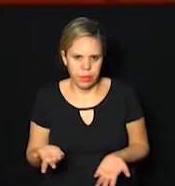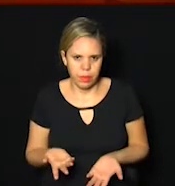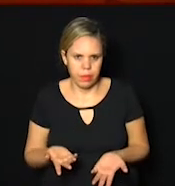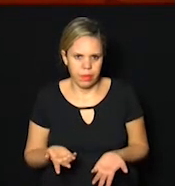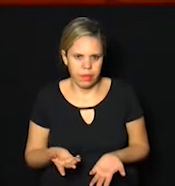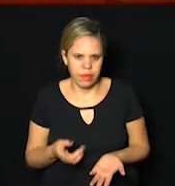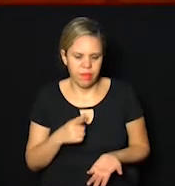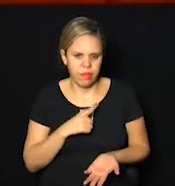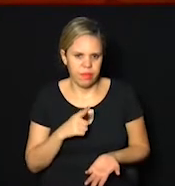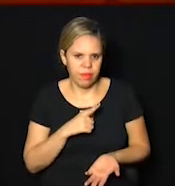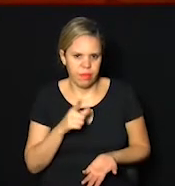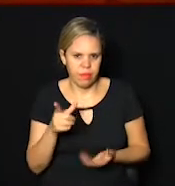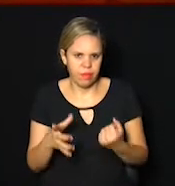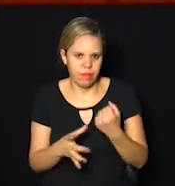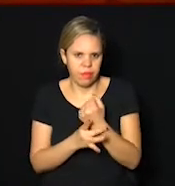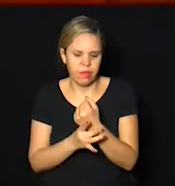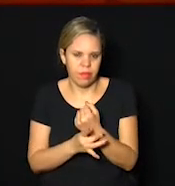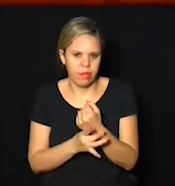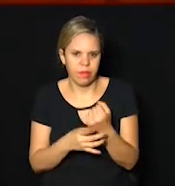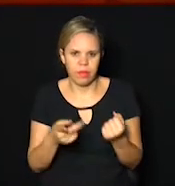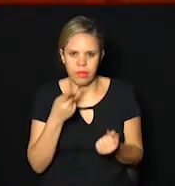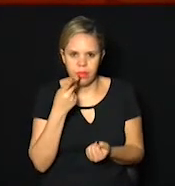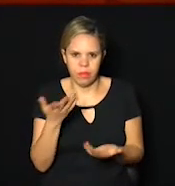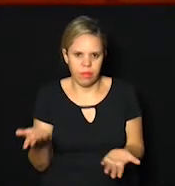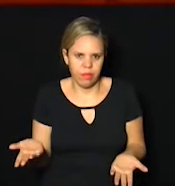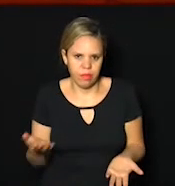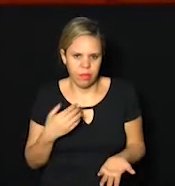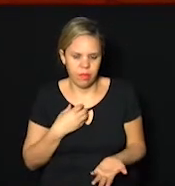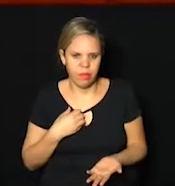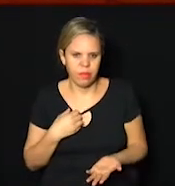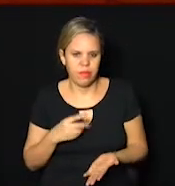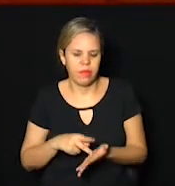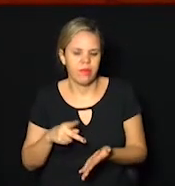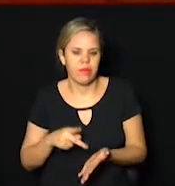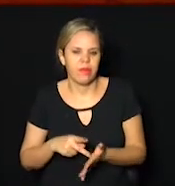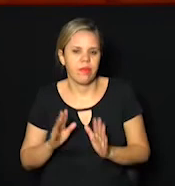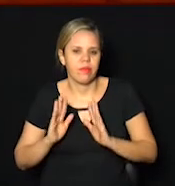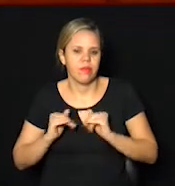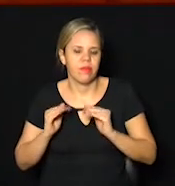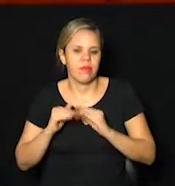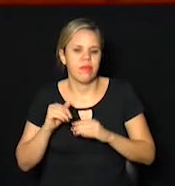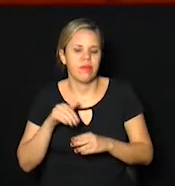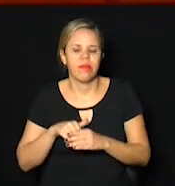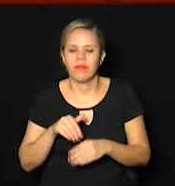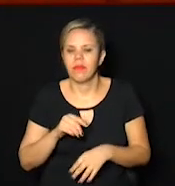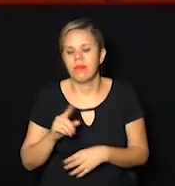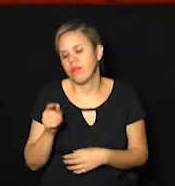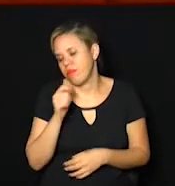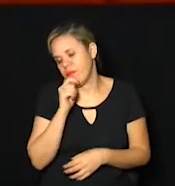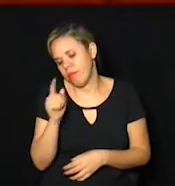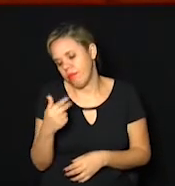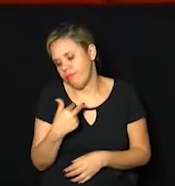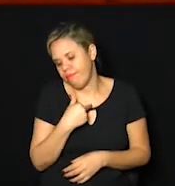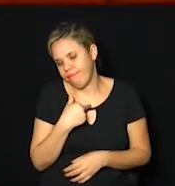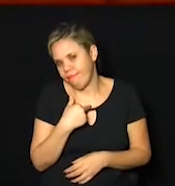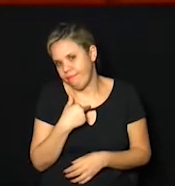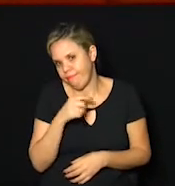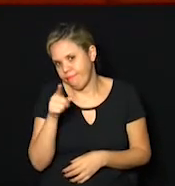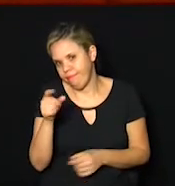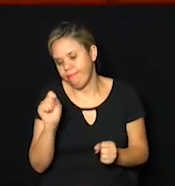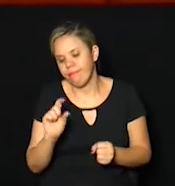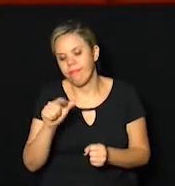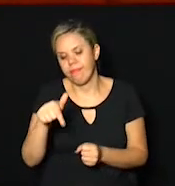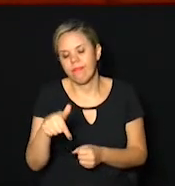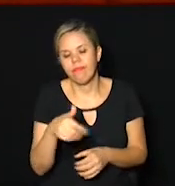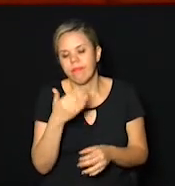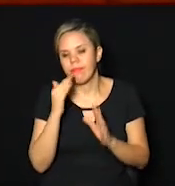tem segurança para falar sobre ele? Ou, na verdade, você está pedindo voto, não está pedindo ainda porque não pode, mas você vai pedir voto porque